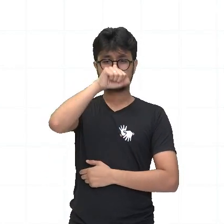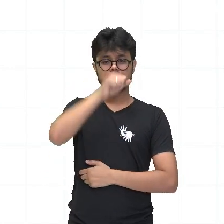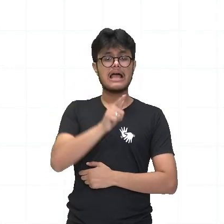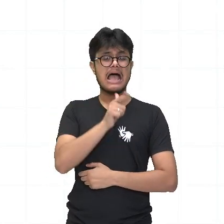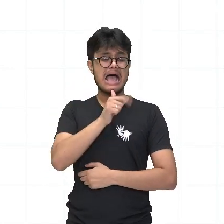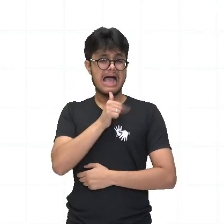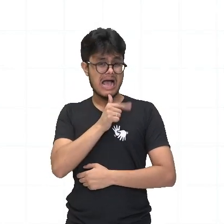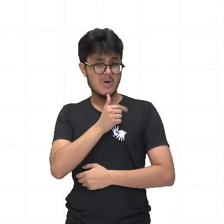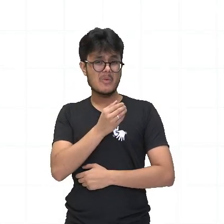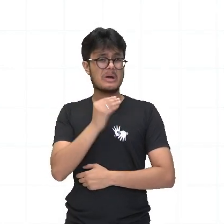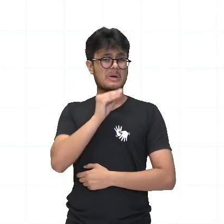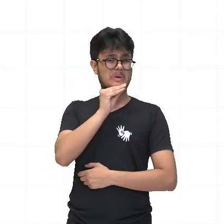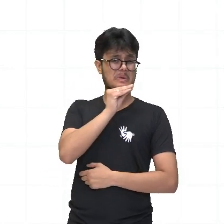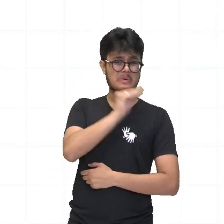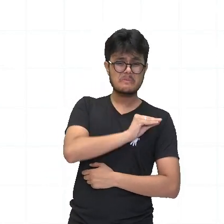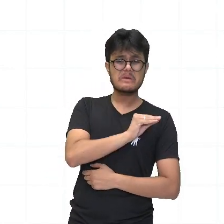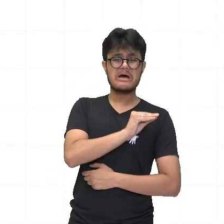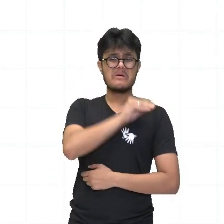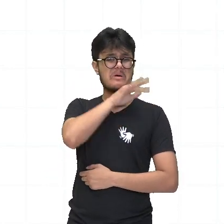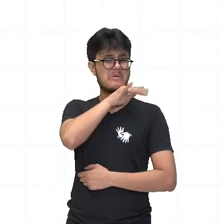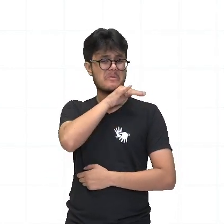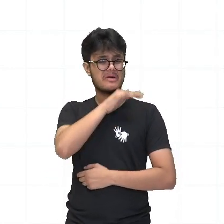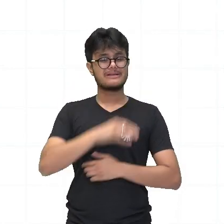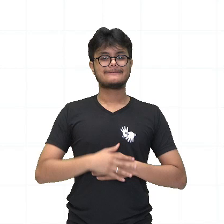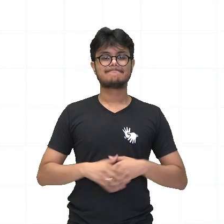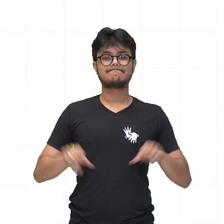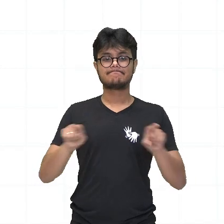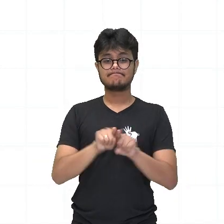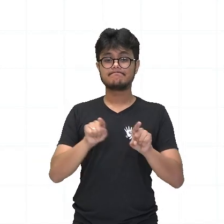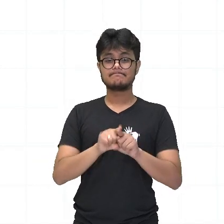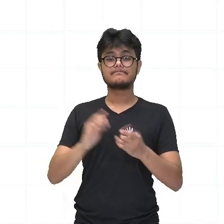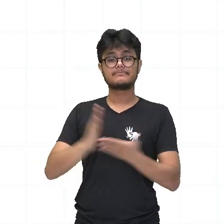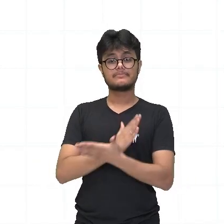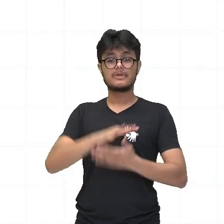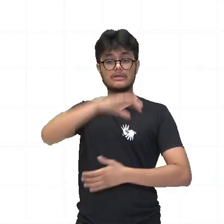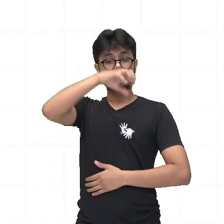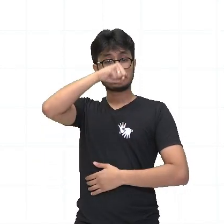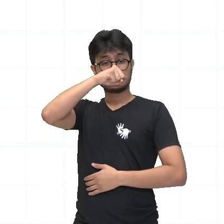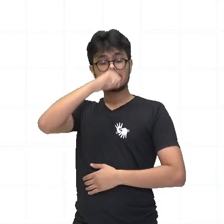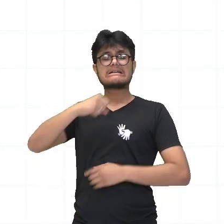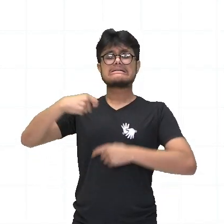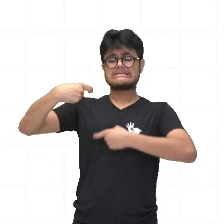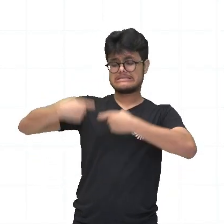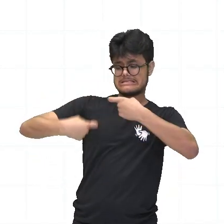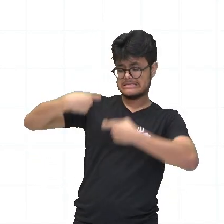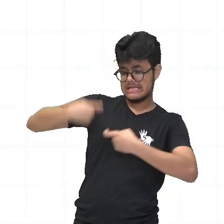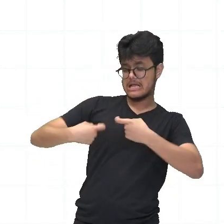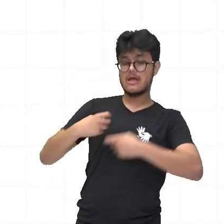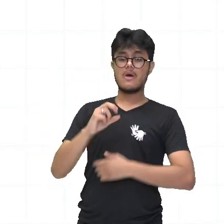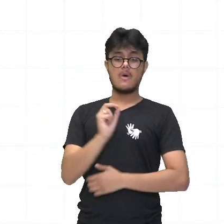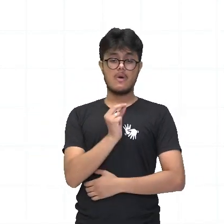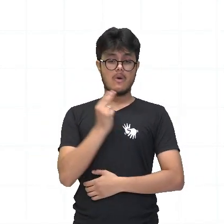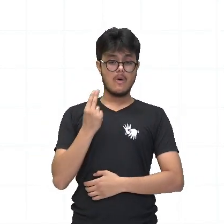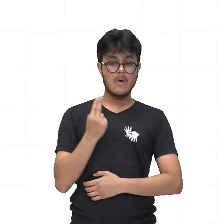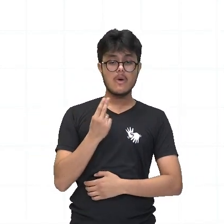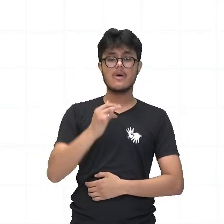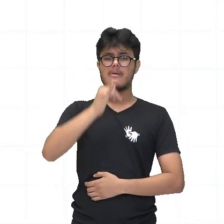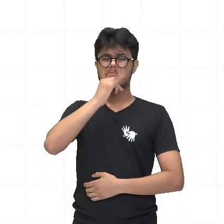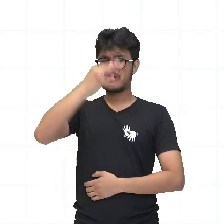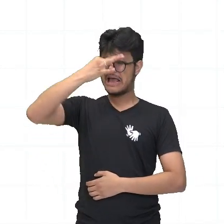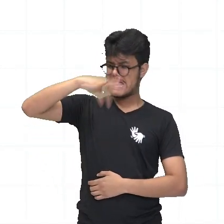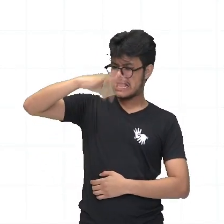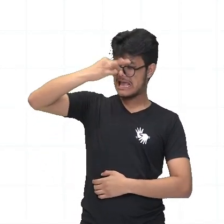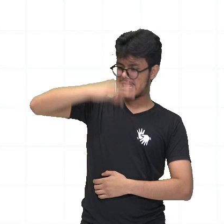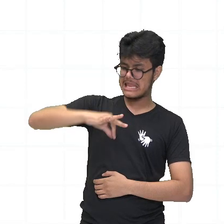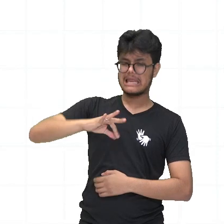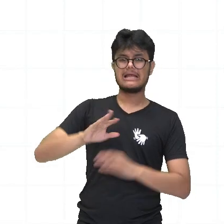ou alimento contaminado, bem como também por meio da via respiratória, como é o caso das gripes e